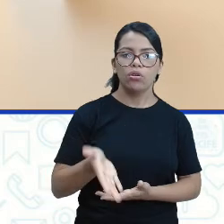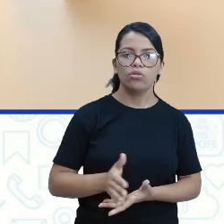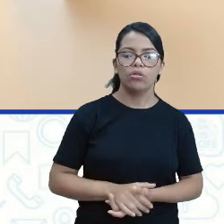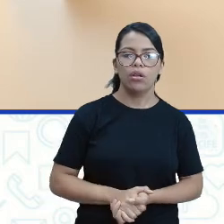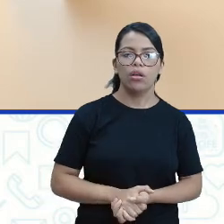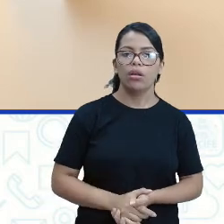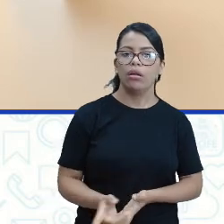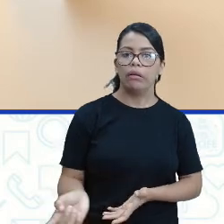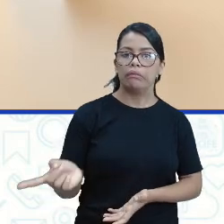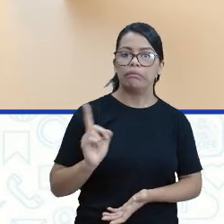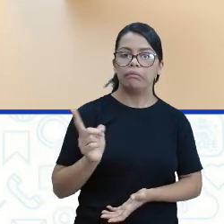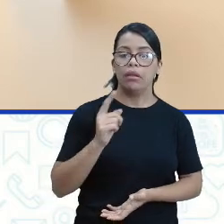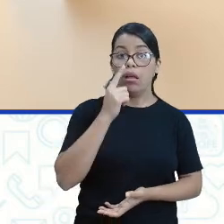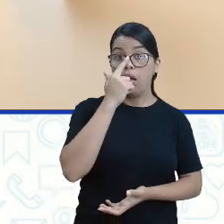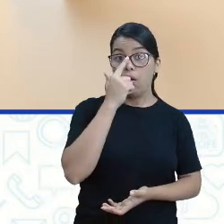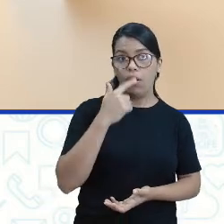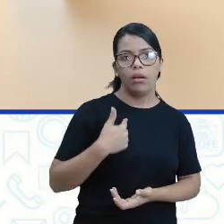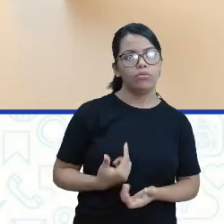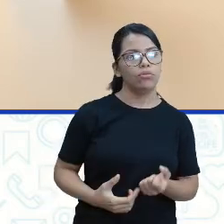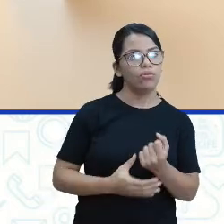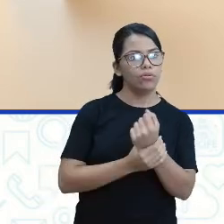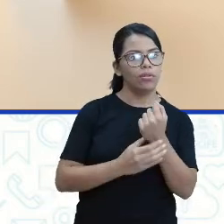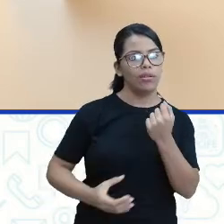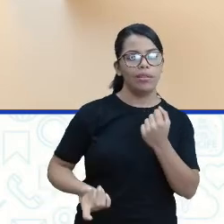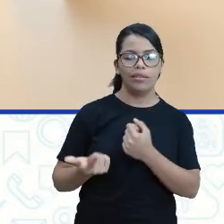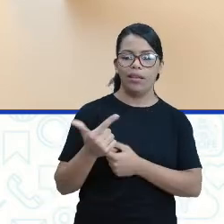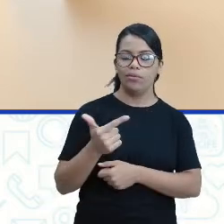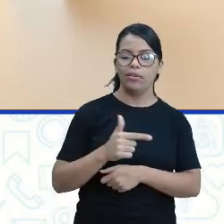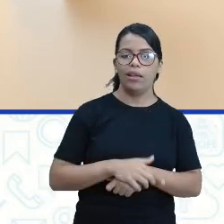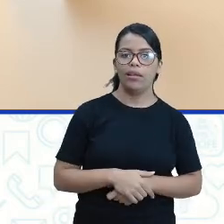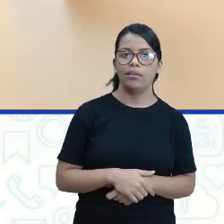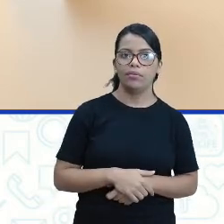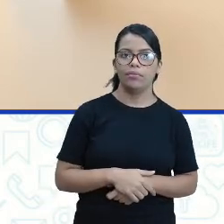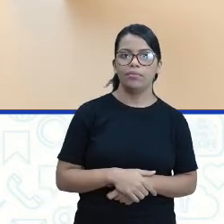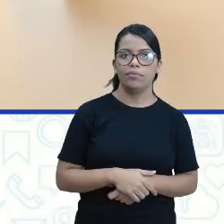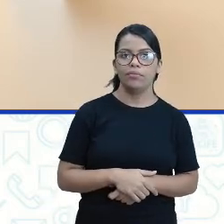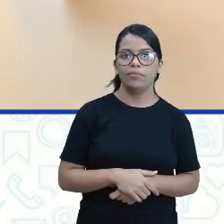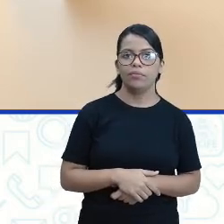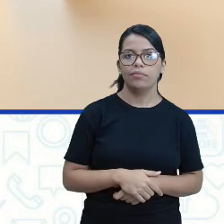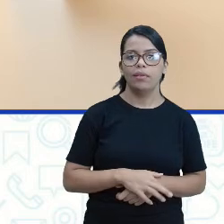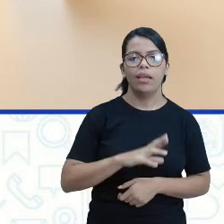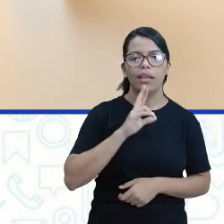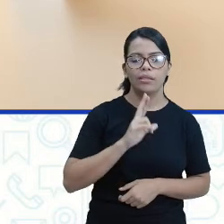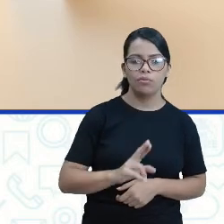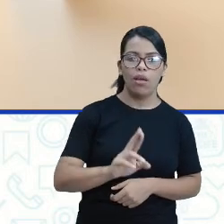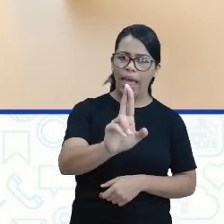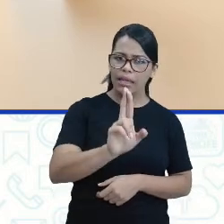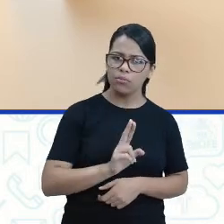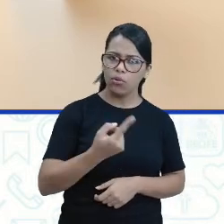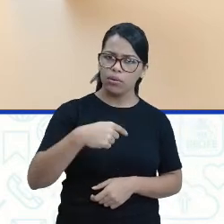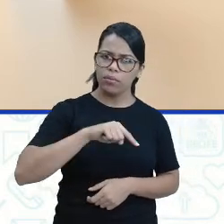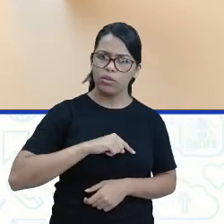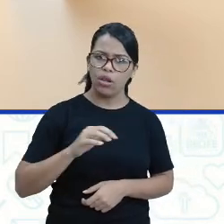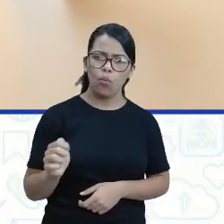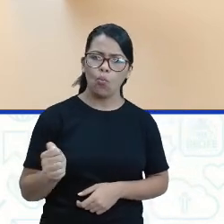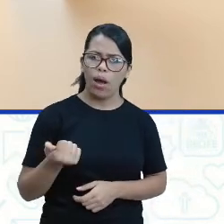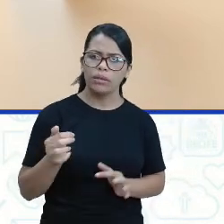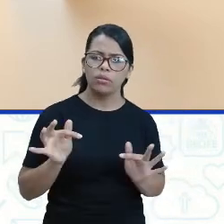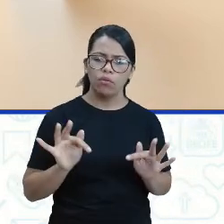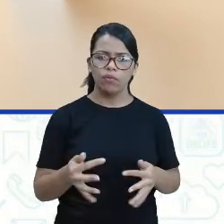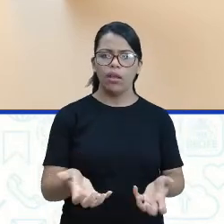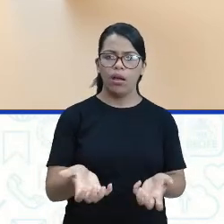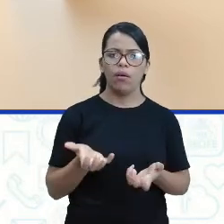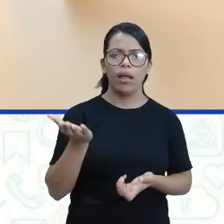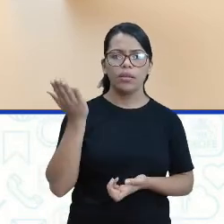estão inseguros, não colocaram, Deus, não. Será? Mas, gente, respondam aí pra gente, ó. Já estamos quase no finalzinho. Tô doida